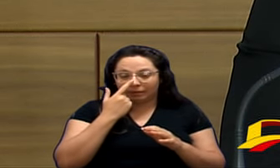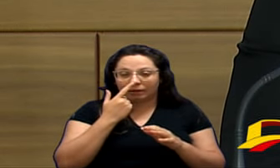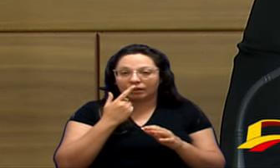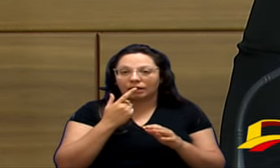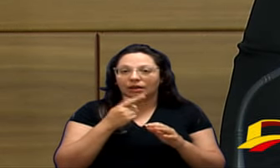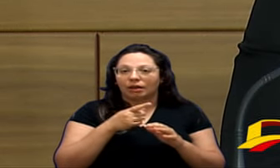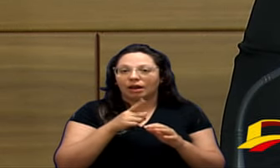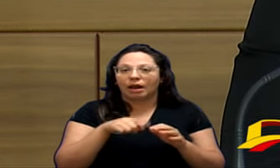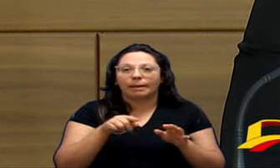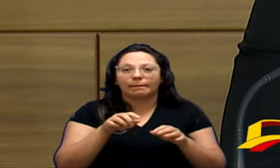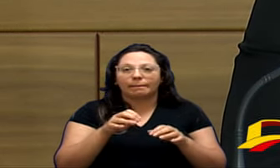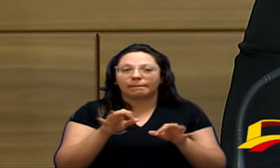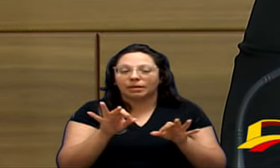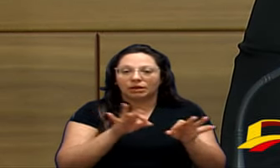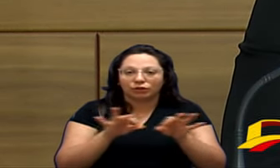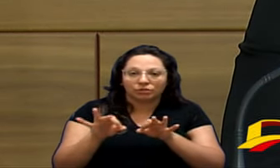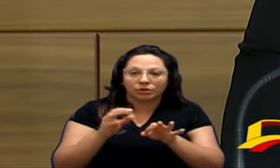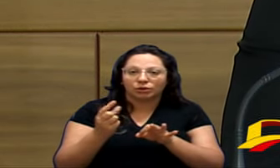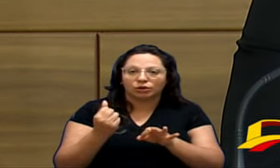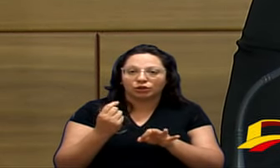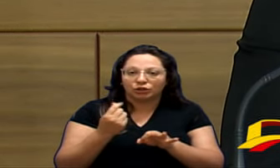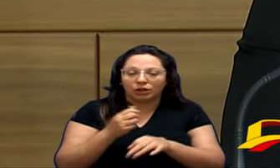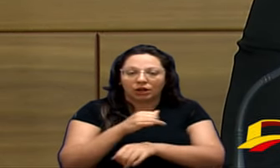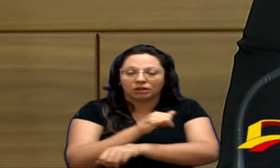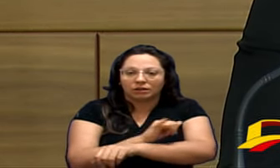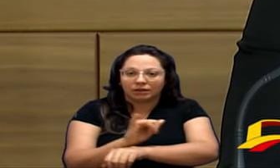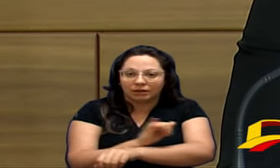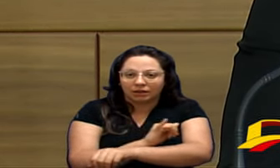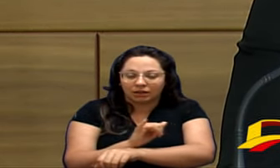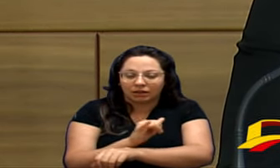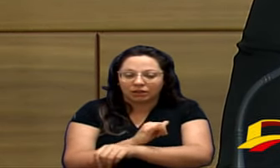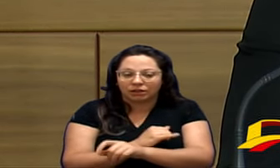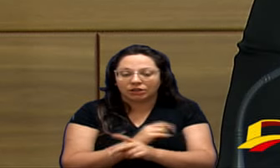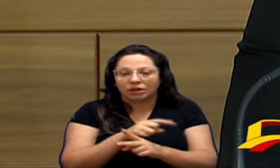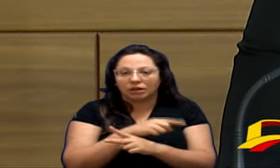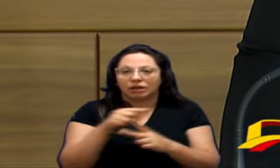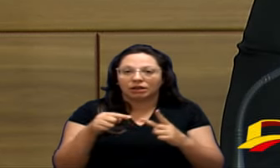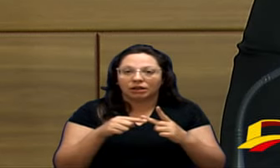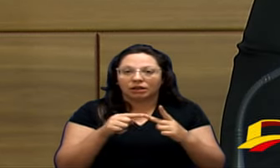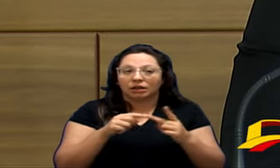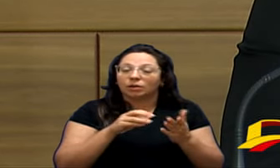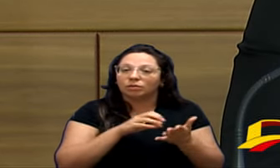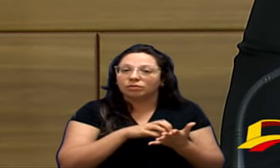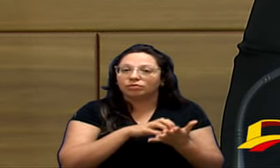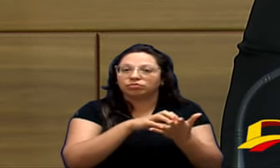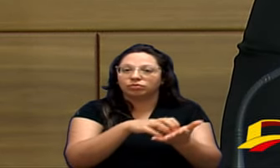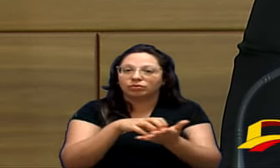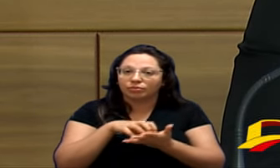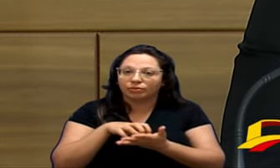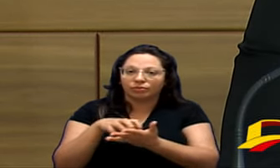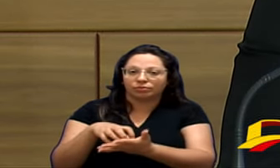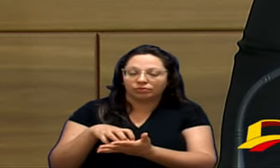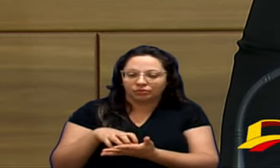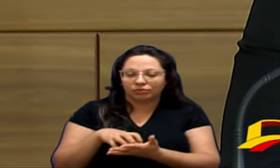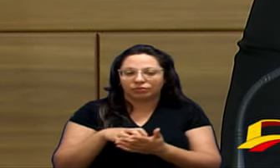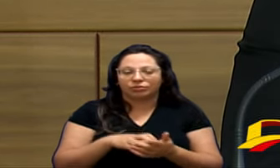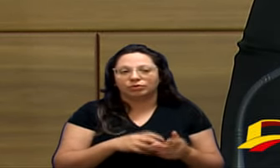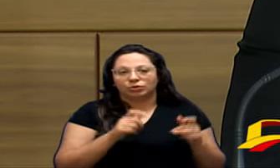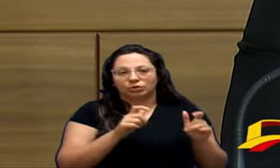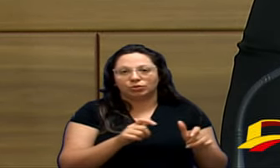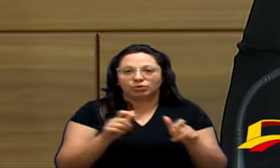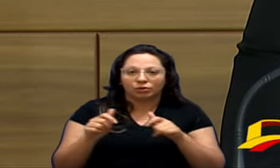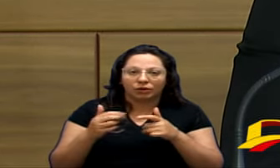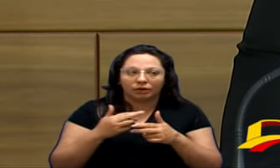lógico é um bom planejamento recursos né bases fixas e bas volantes pela cidade as bases volantes também